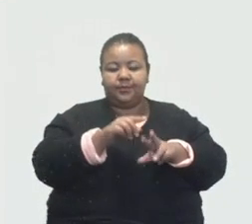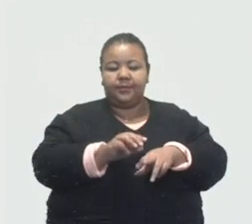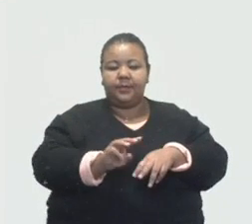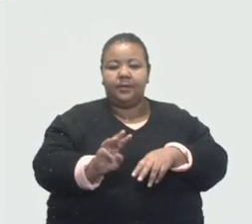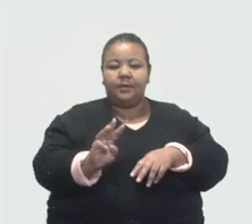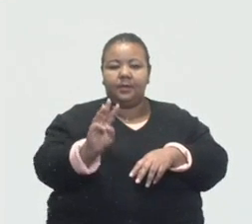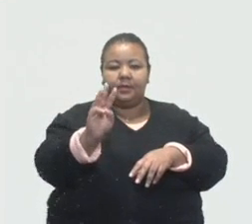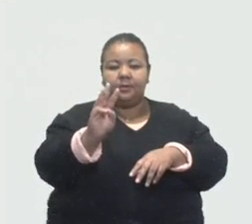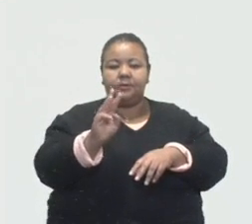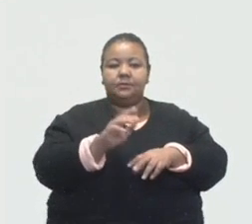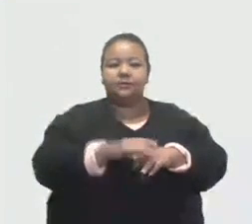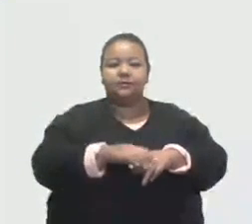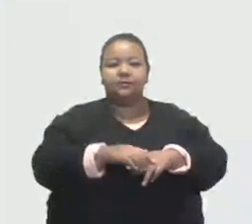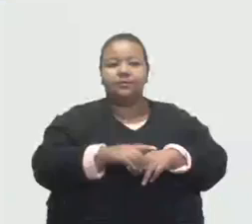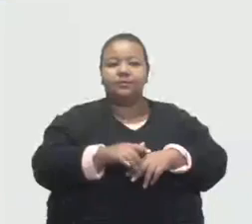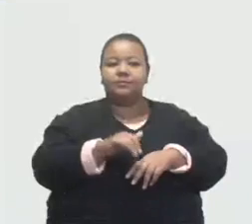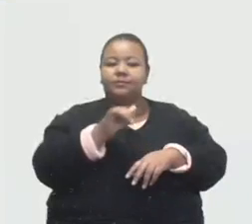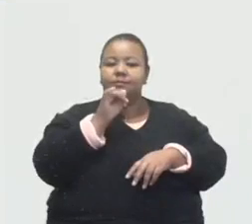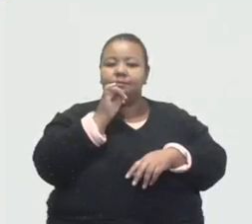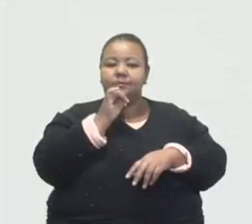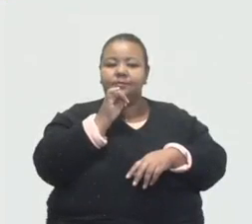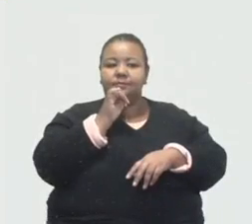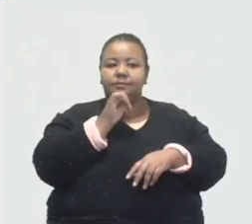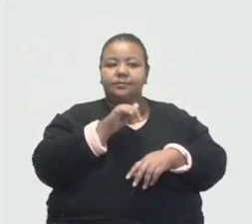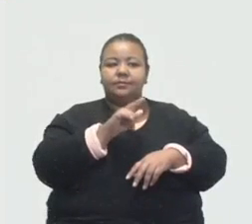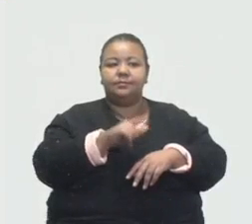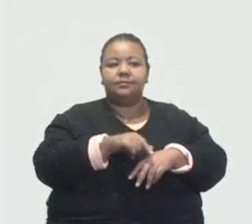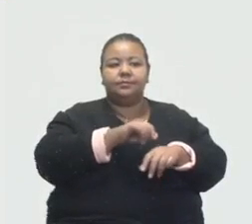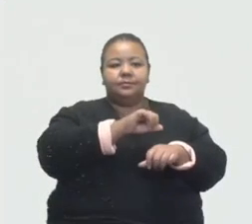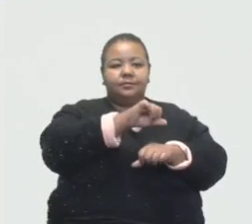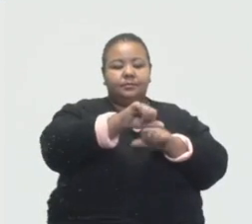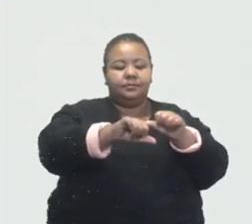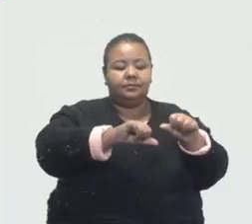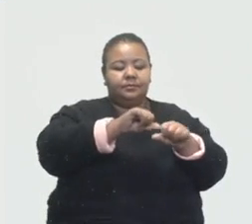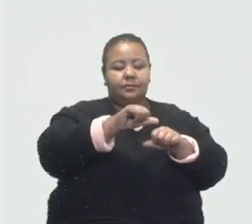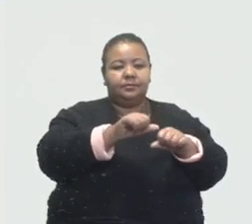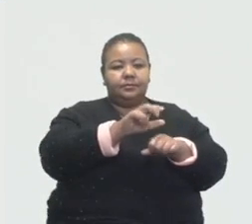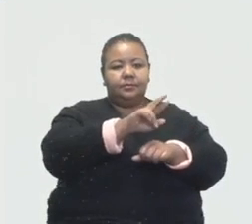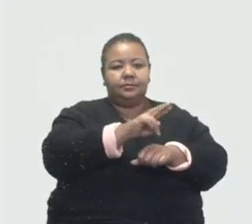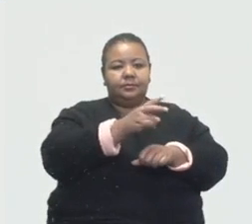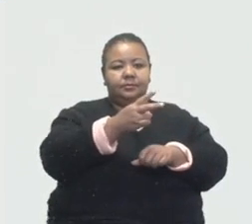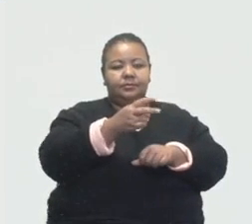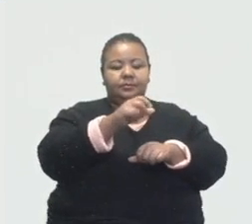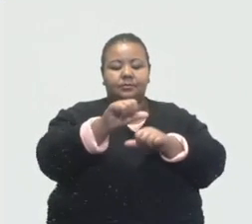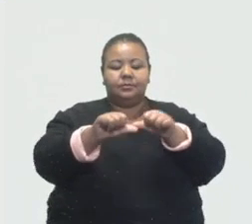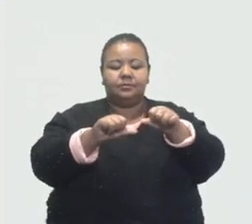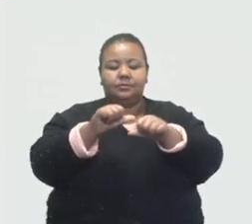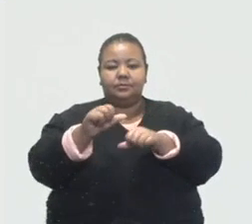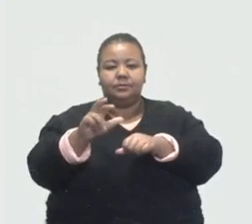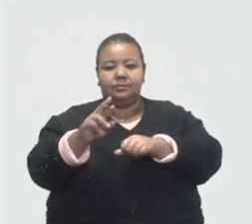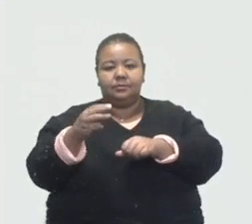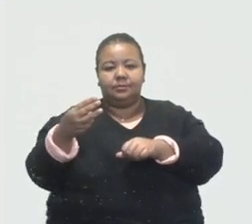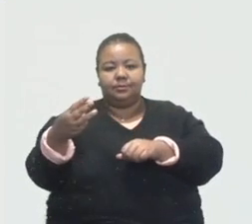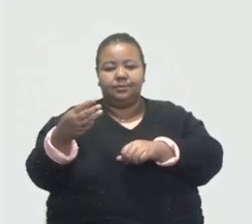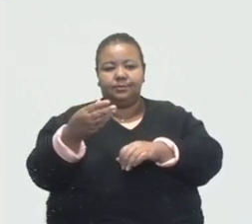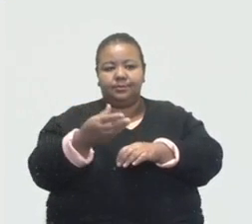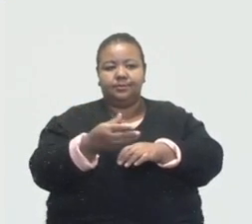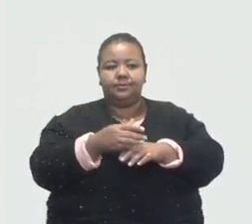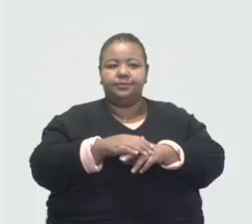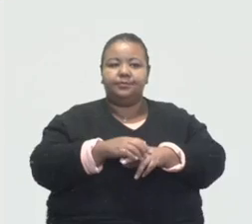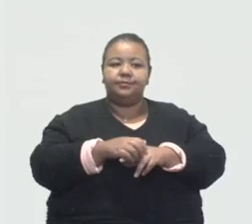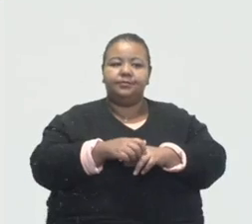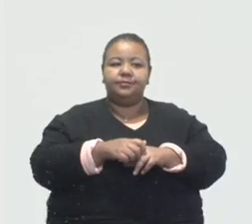W. Um exemplo, a gente vai ter uma transformação do R2 no R3, definida pela seguinte